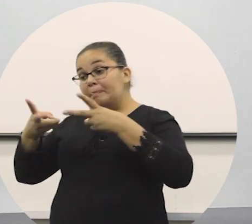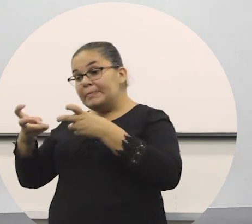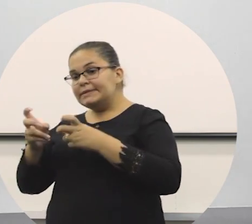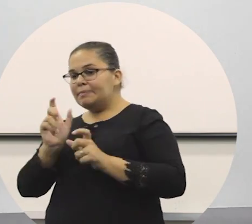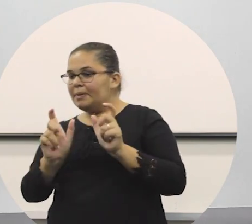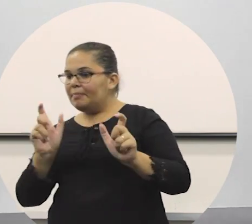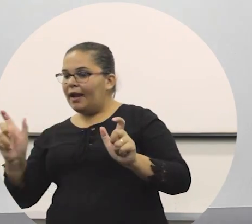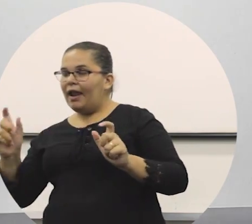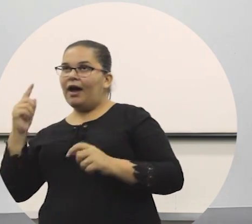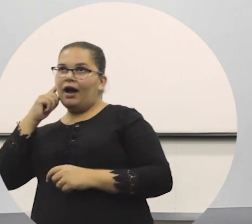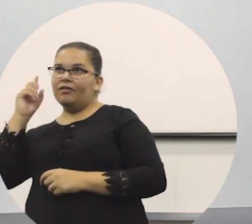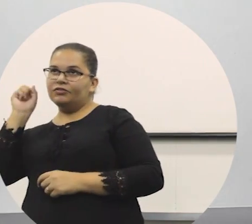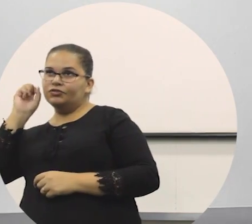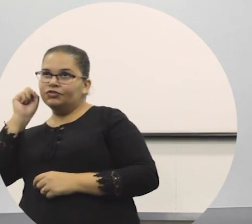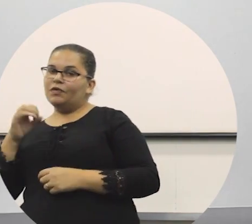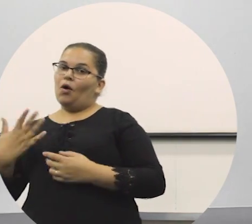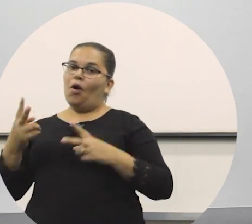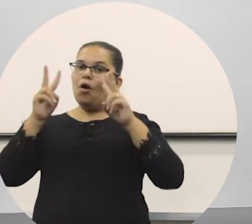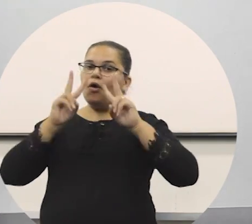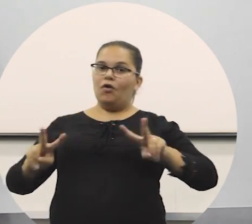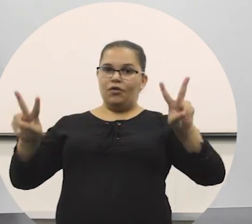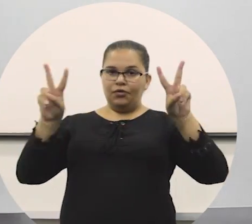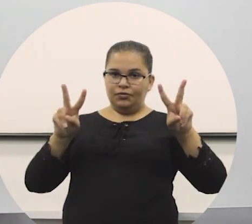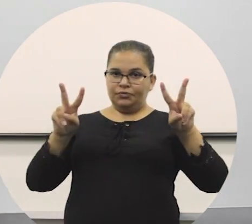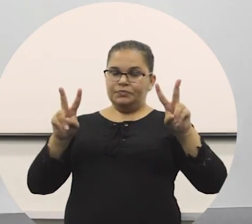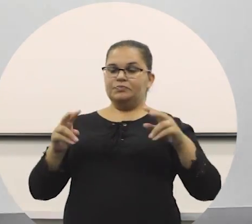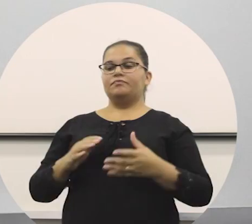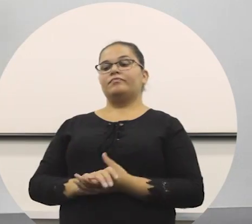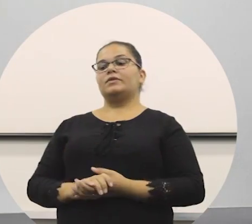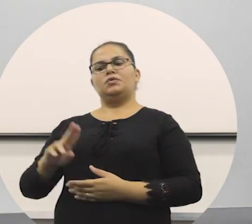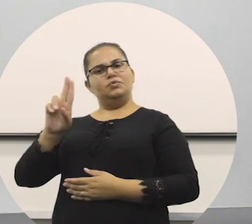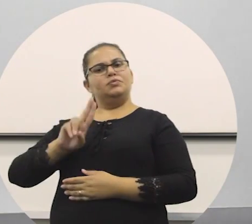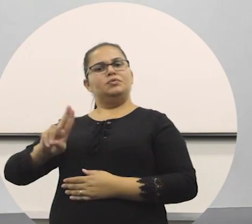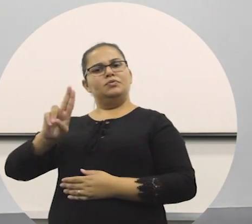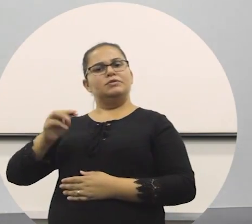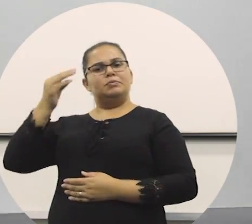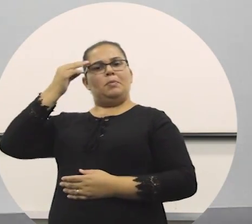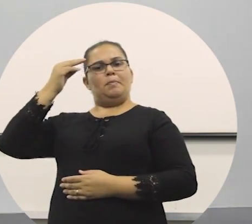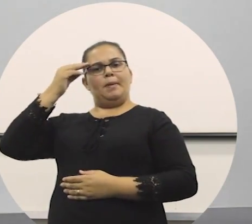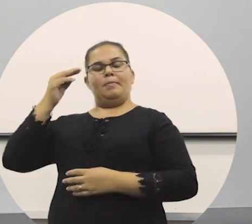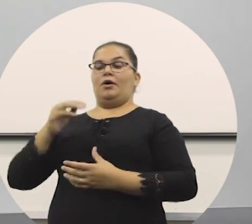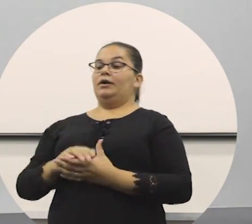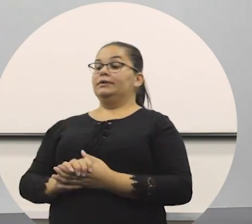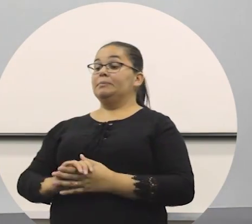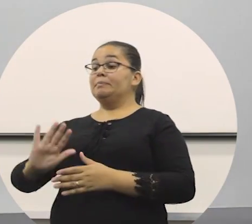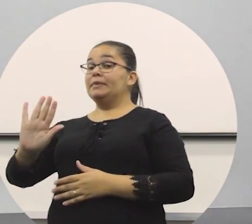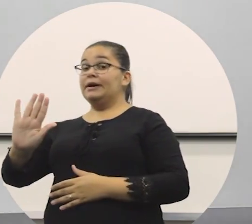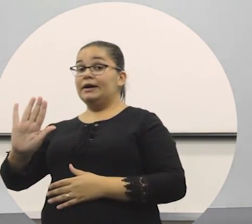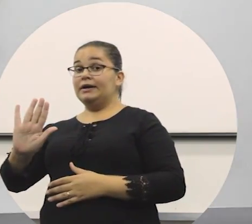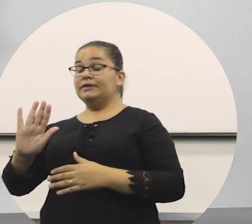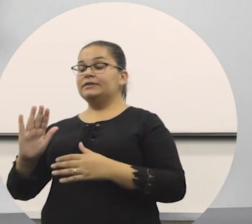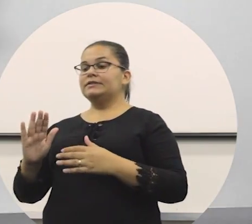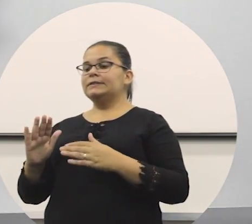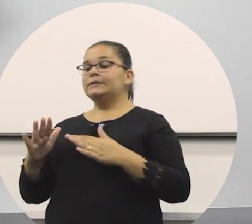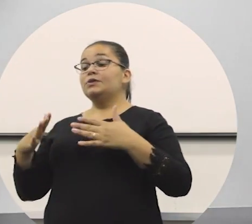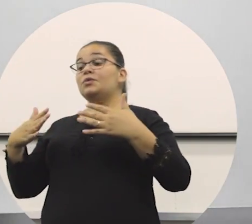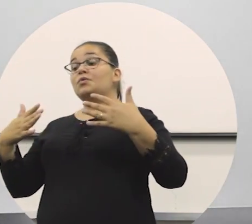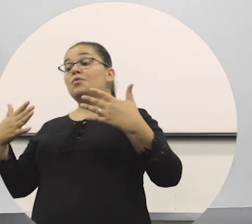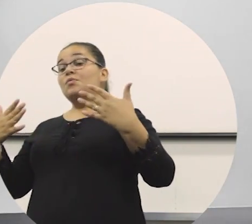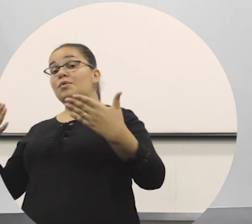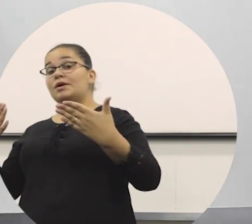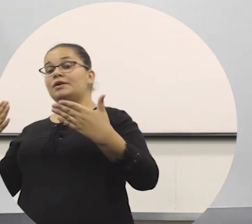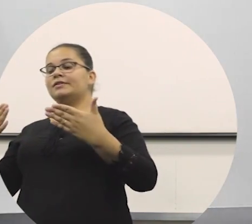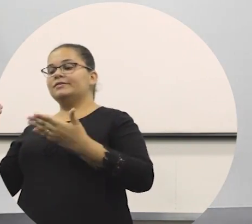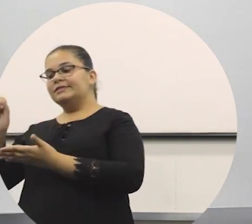palavras auditivamente ou visualmente. Então, isso é muito utilizado. Só que quando eu vou fazer um trabalho que vai direto do